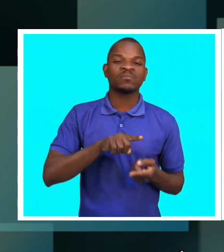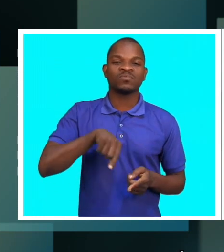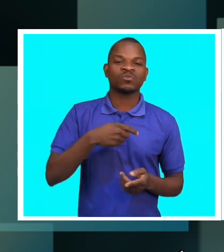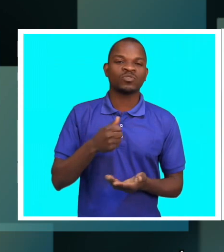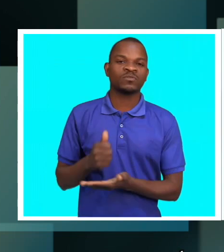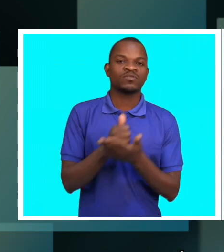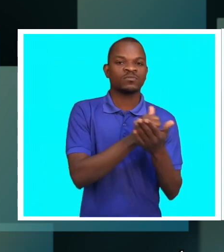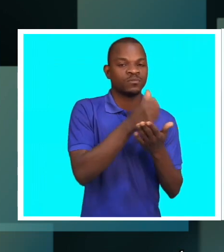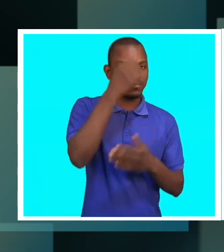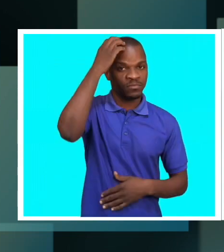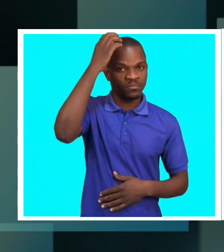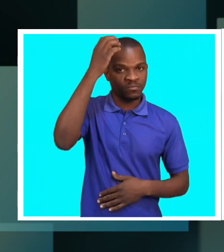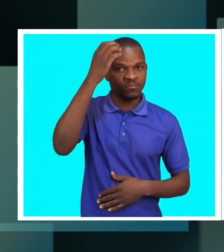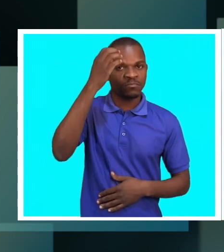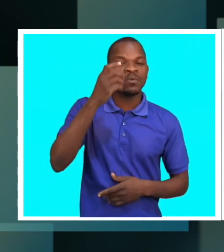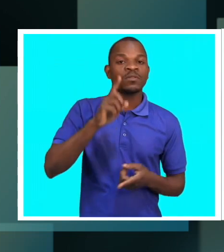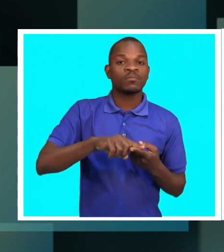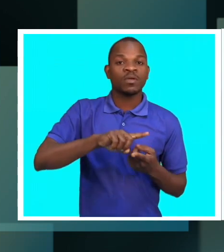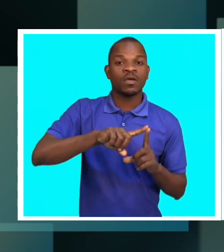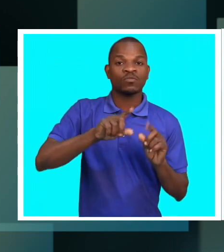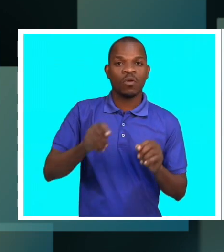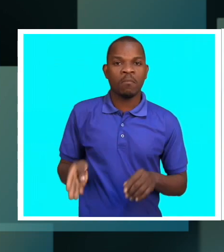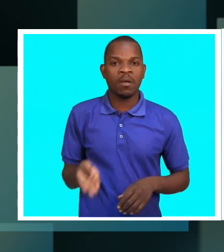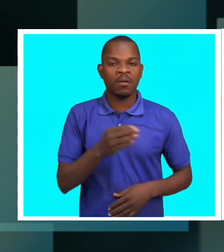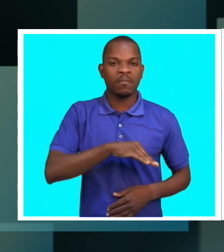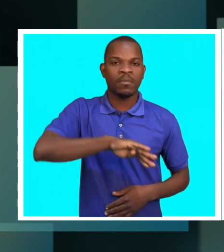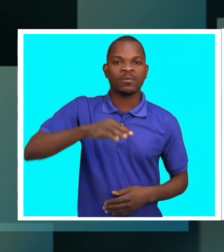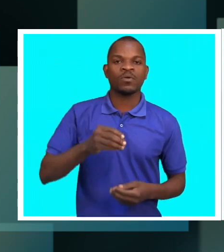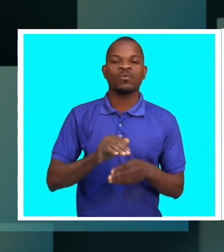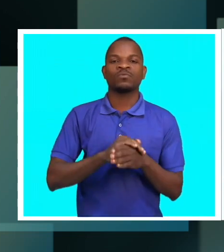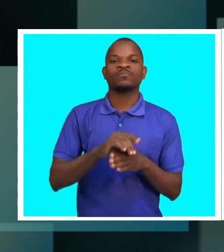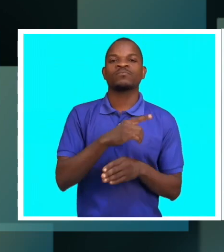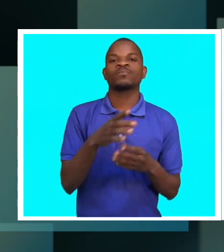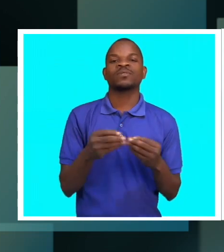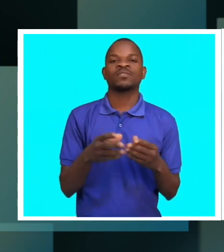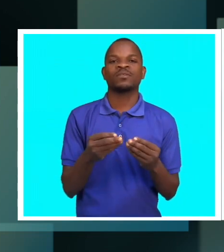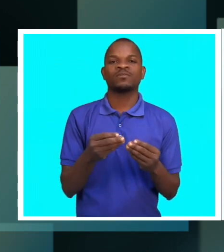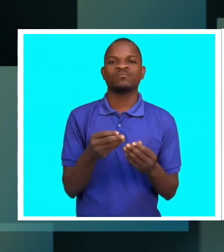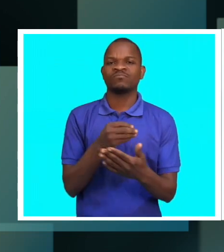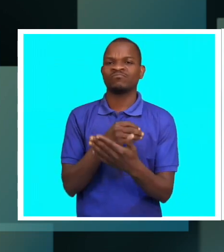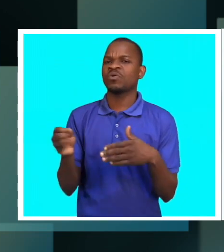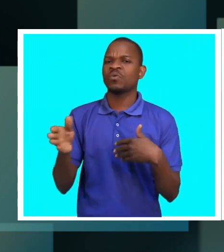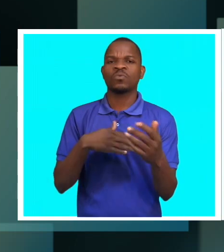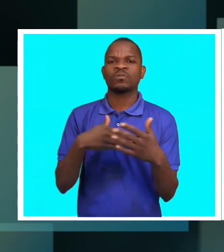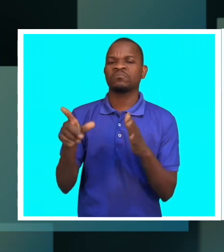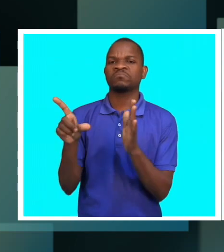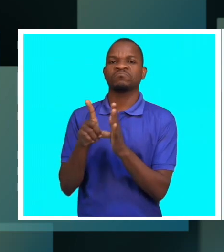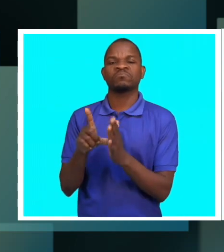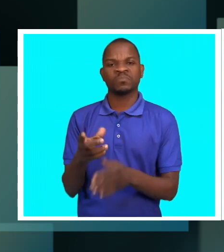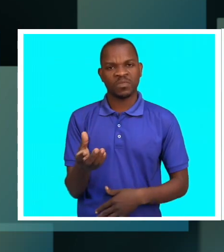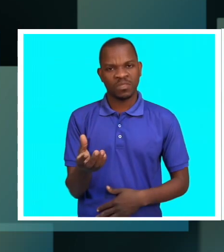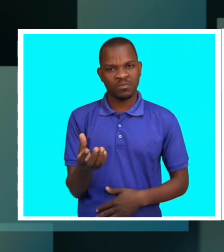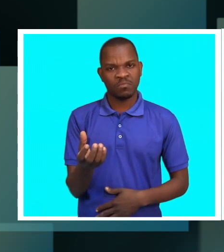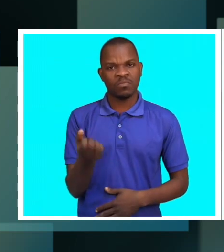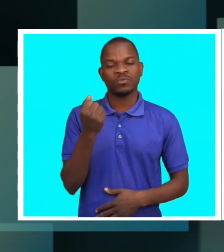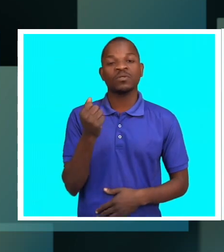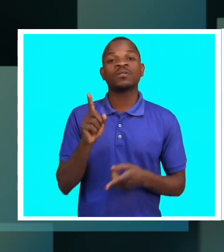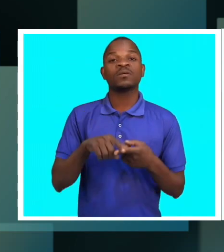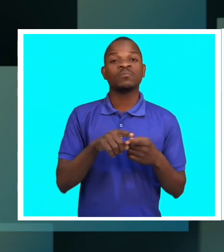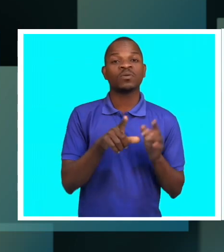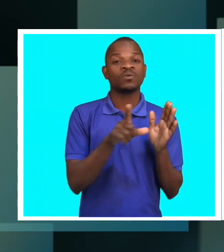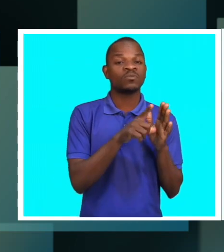puxamos para a cabeça para ajudar o governo. Então no badminton nós começamos com este material que se encontra nas ferragens. Agora neste momento